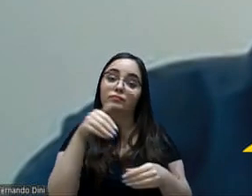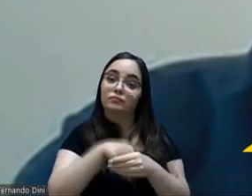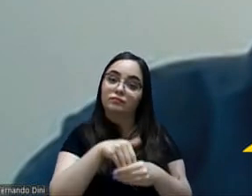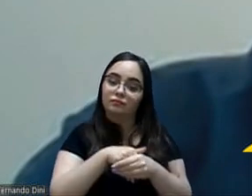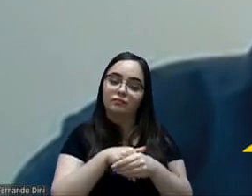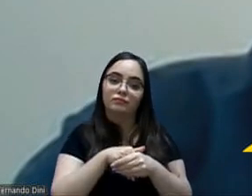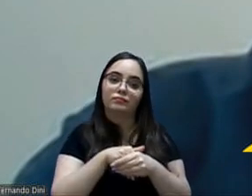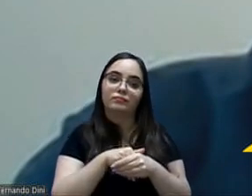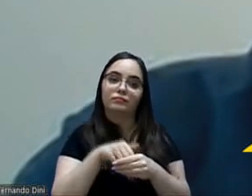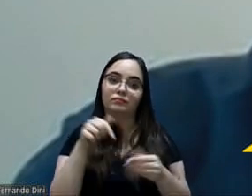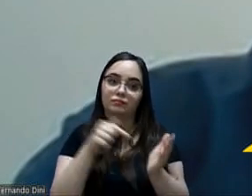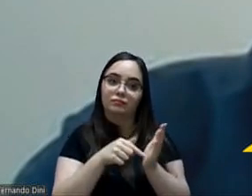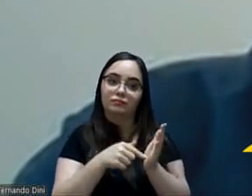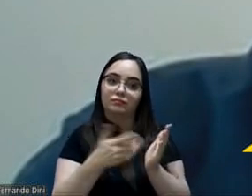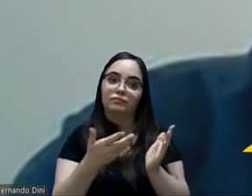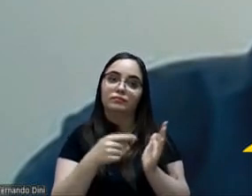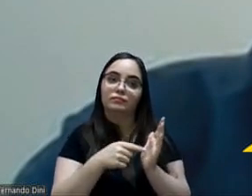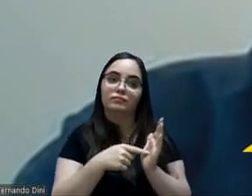urgentemente